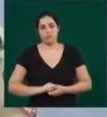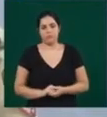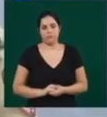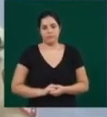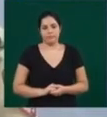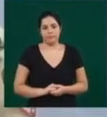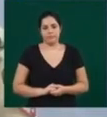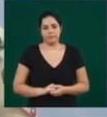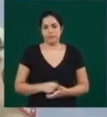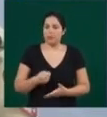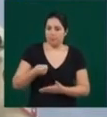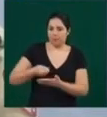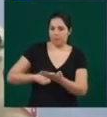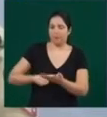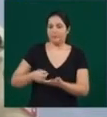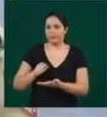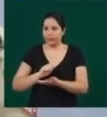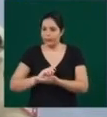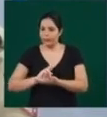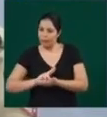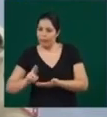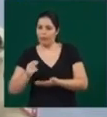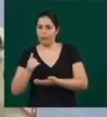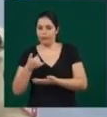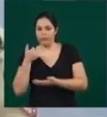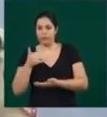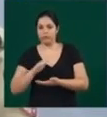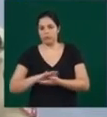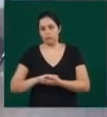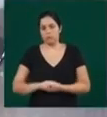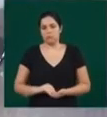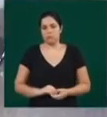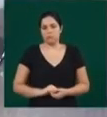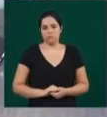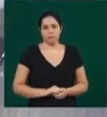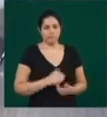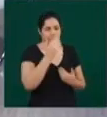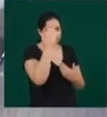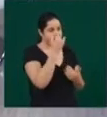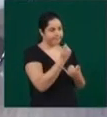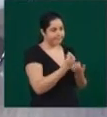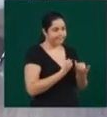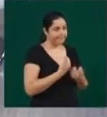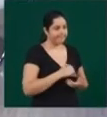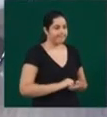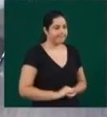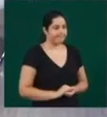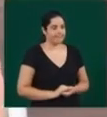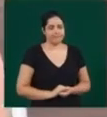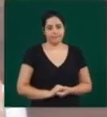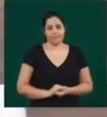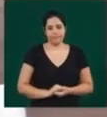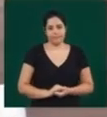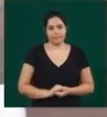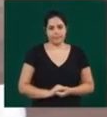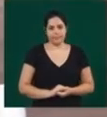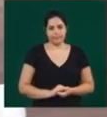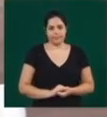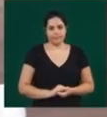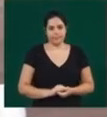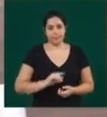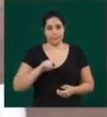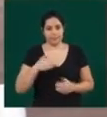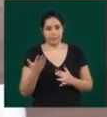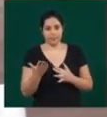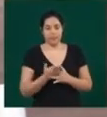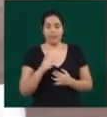detalhes da pessoa, né, os dados dela, e passa para o pessoal responsável. Ok, muito obrigada pelas informações. Tá. No próximo